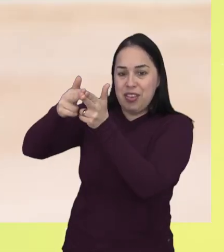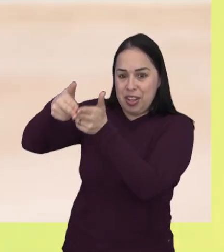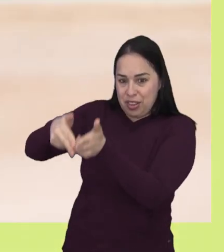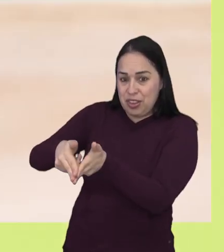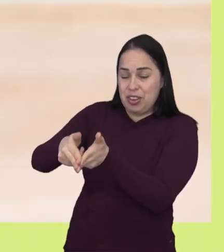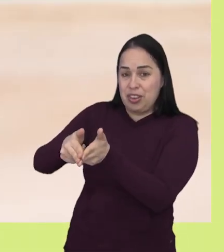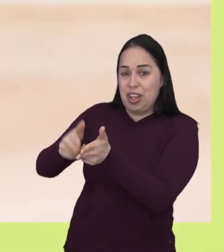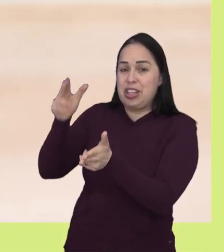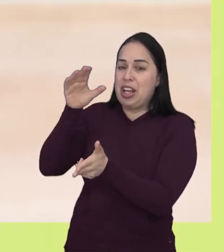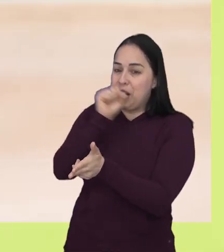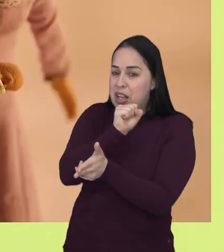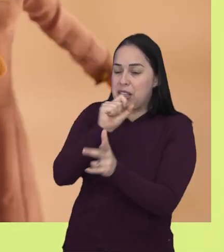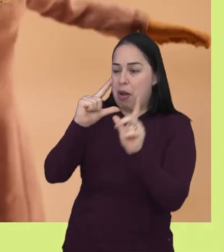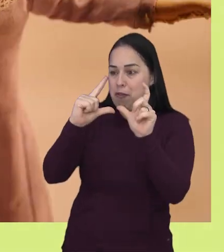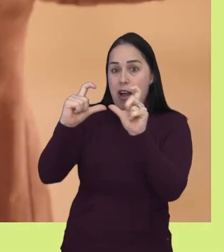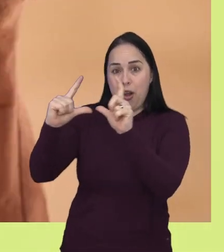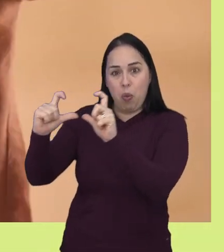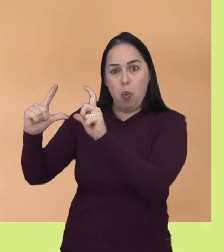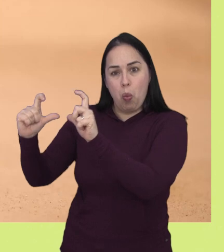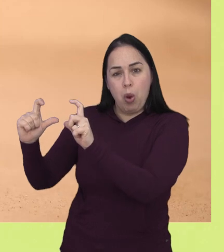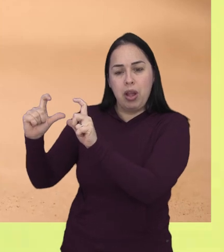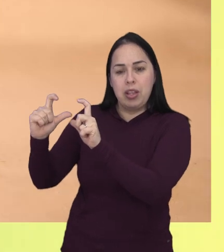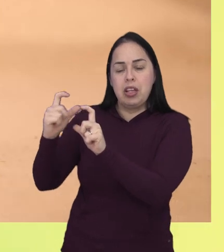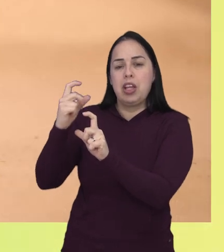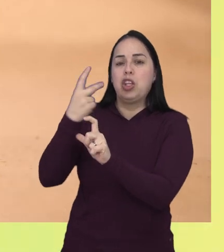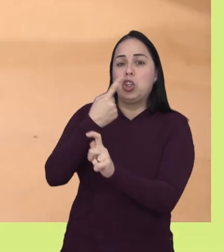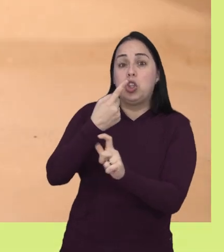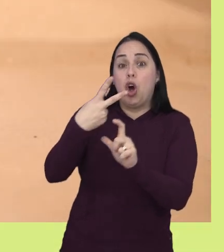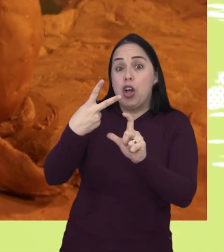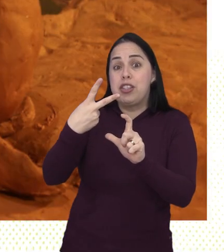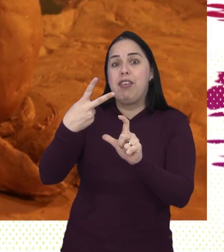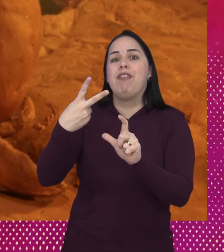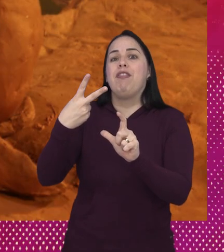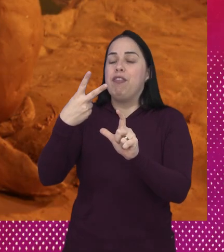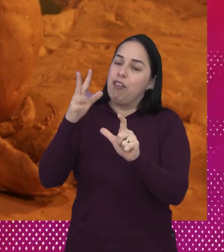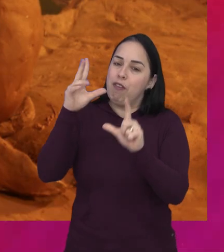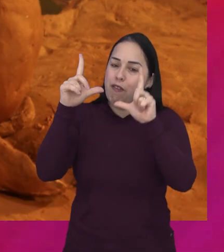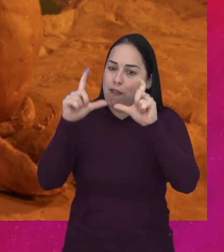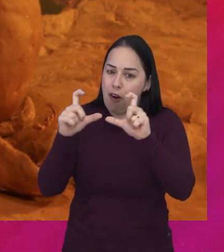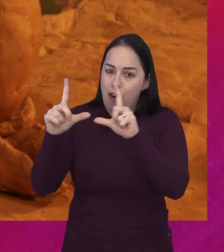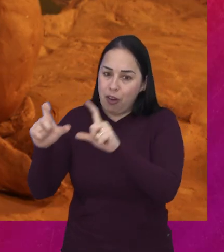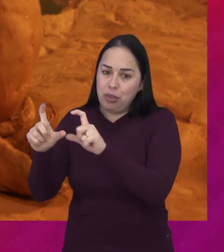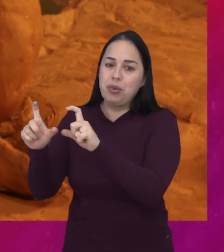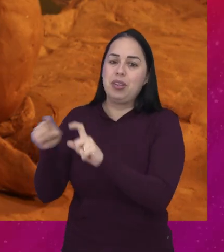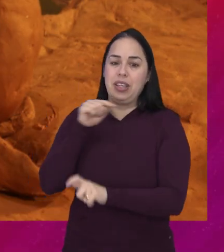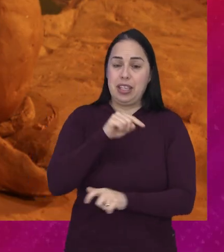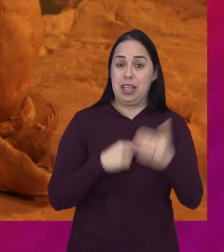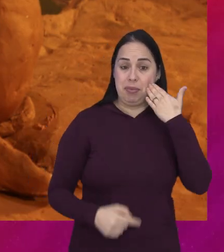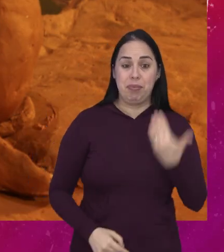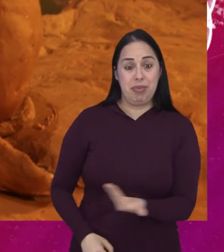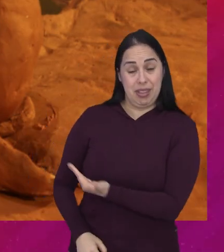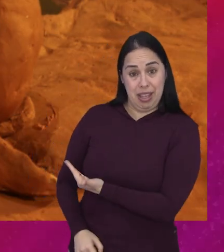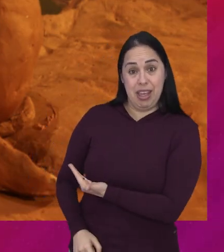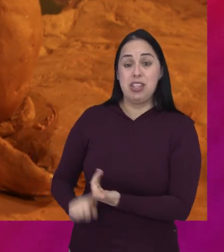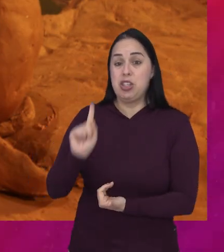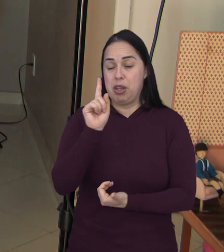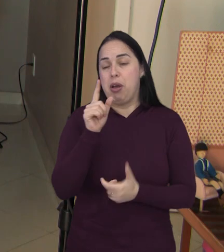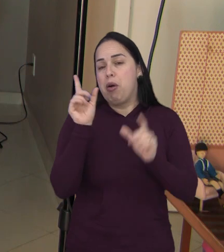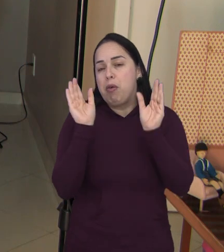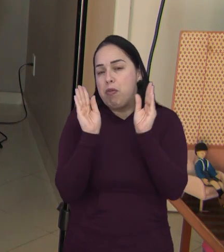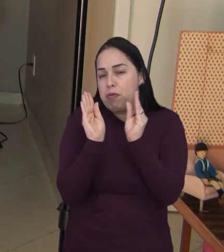uma velocidade de quadros por segundo menor, a gente fez mais ou menos a 12. Os Três Amigos um pouco menos ainda. Né? A gente